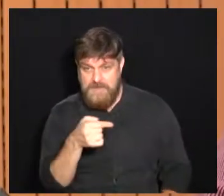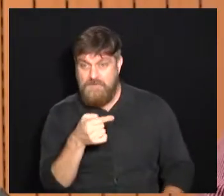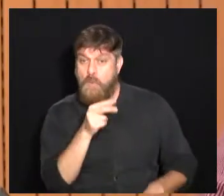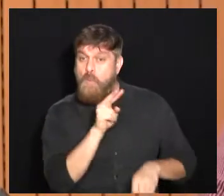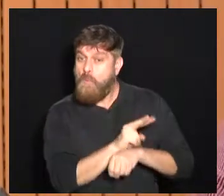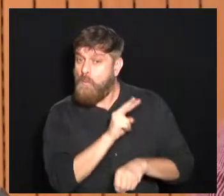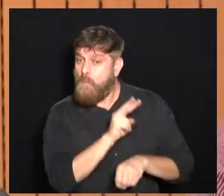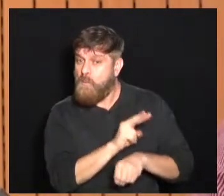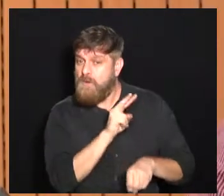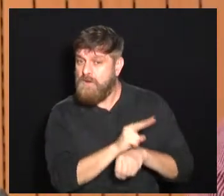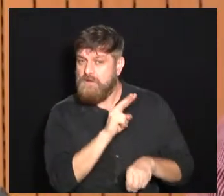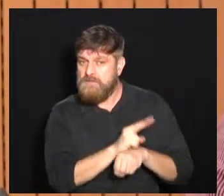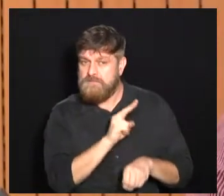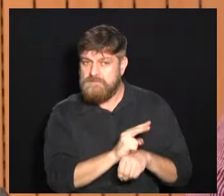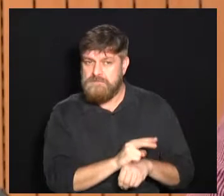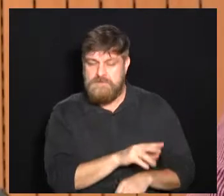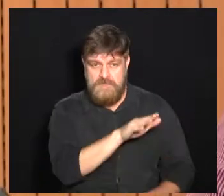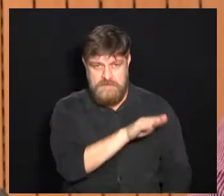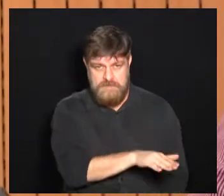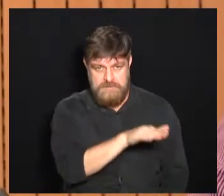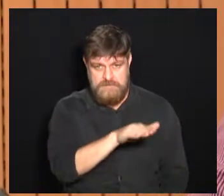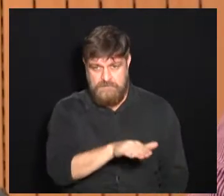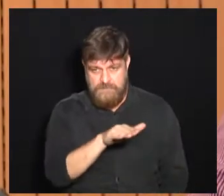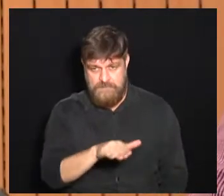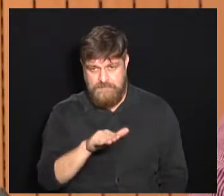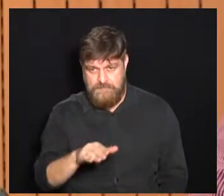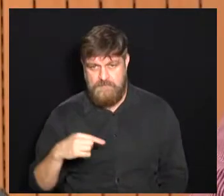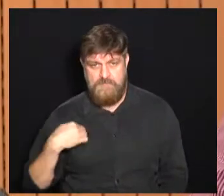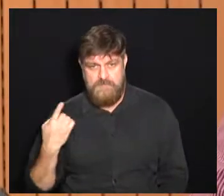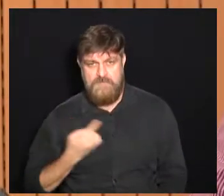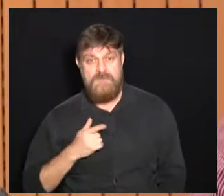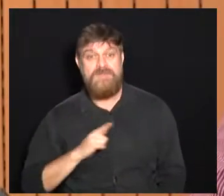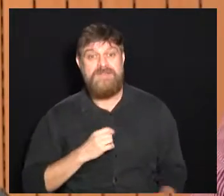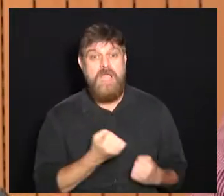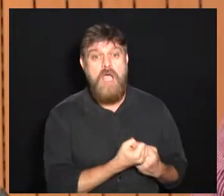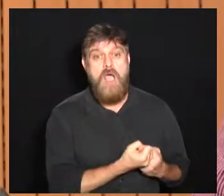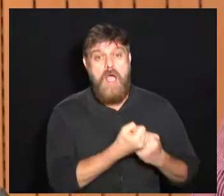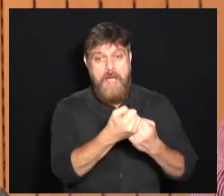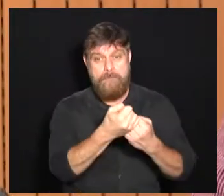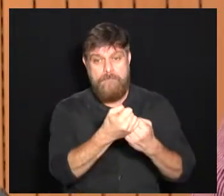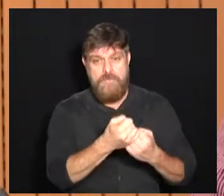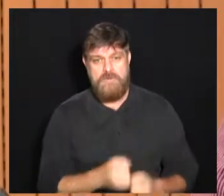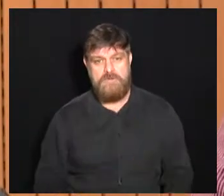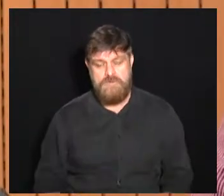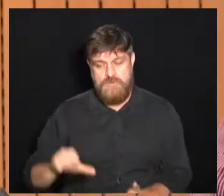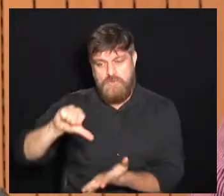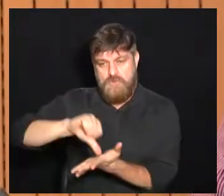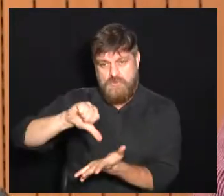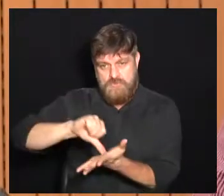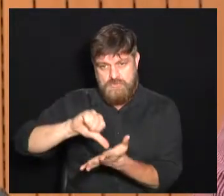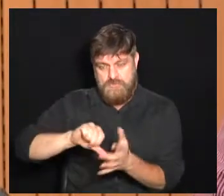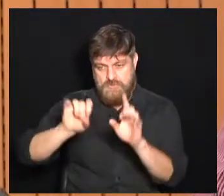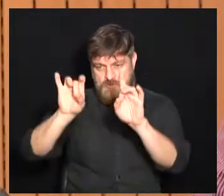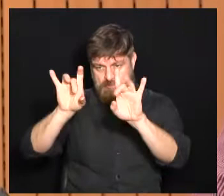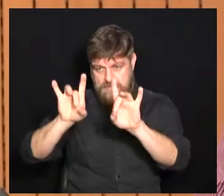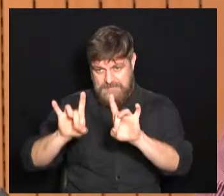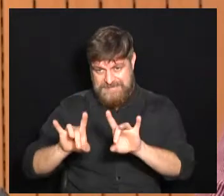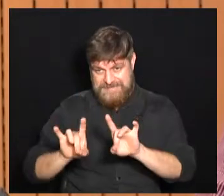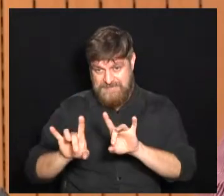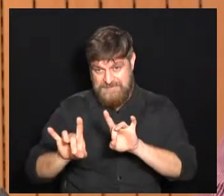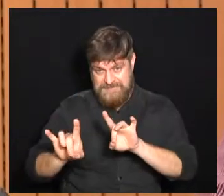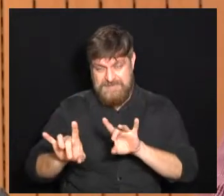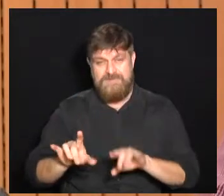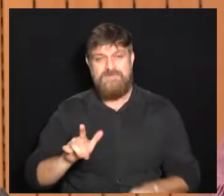cuidar das nossas crianças, e nós vamos ter apoio também do nosso núcleo de educação especial. A